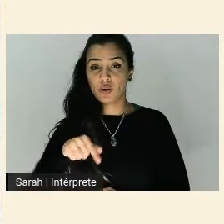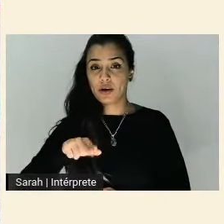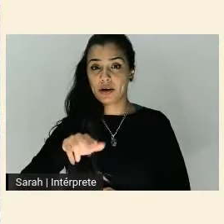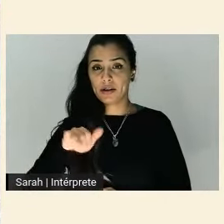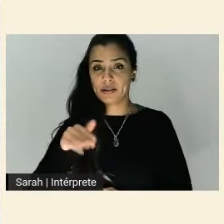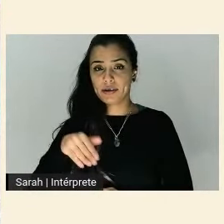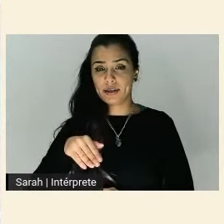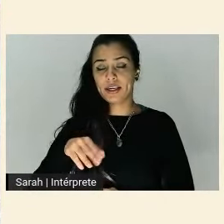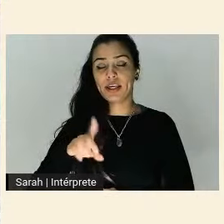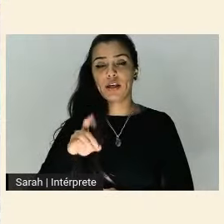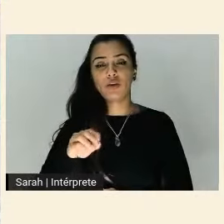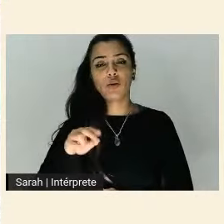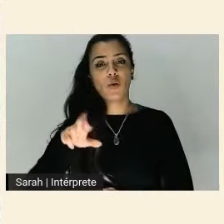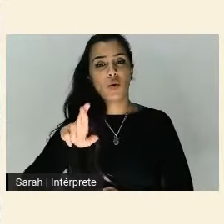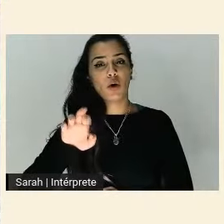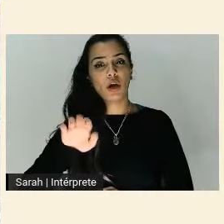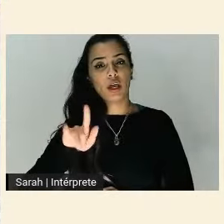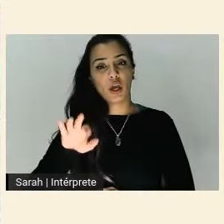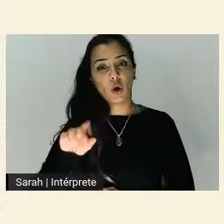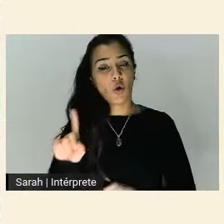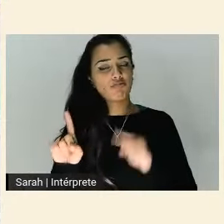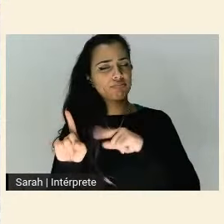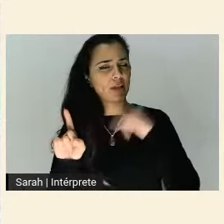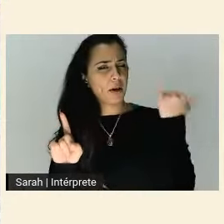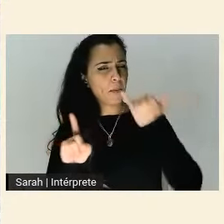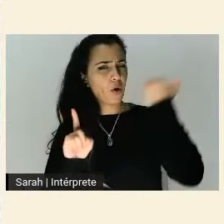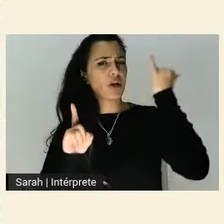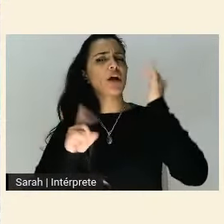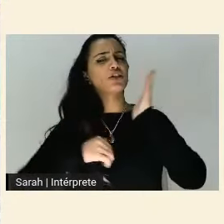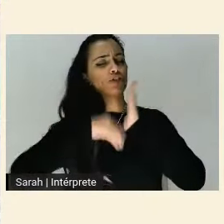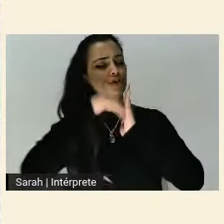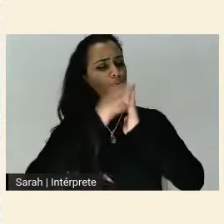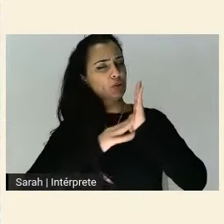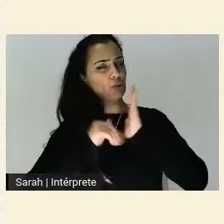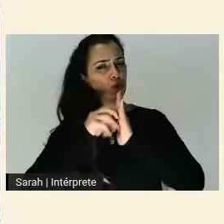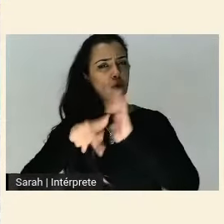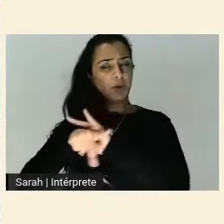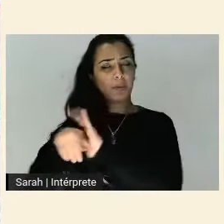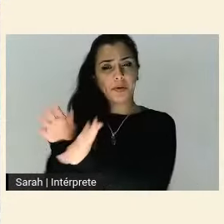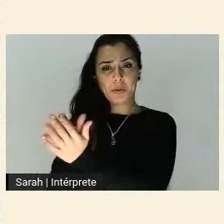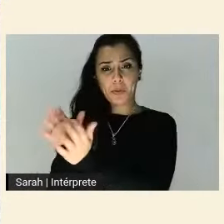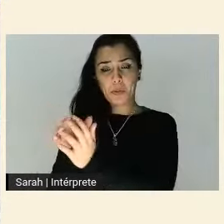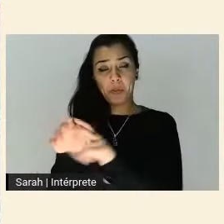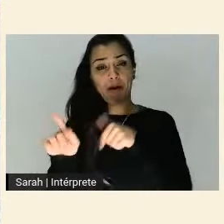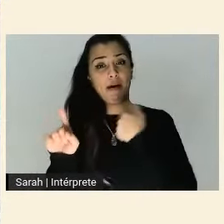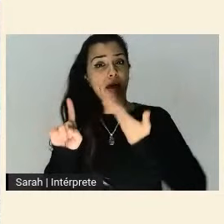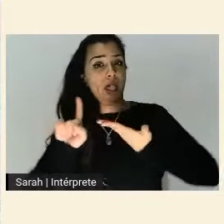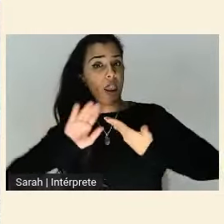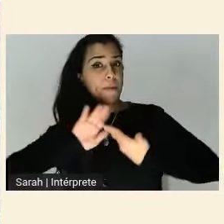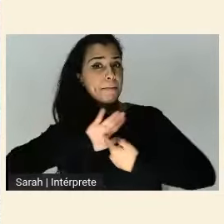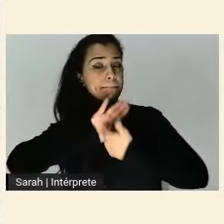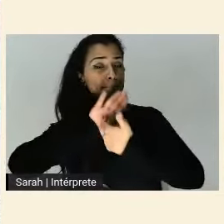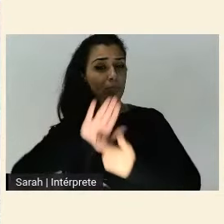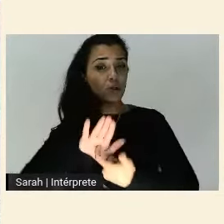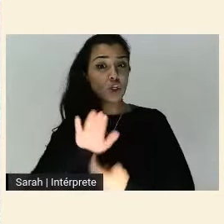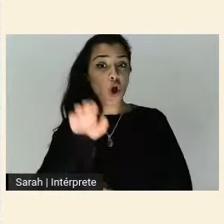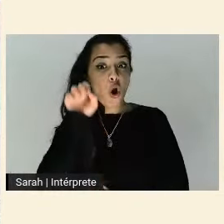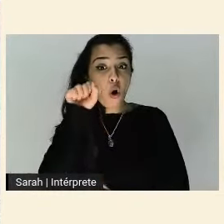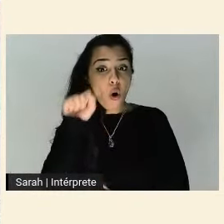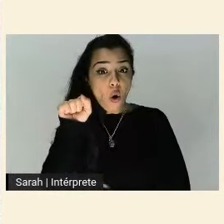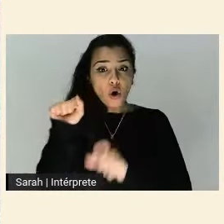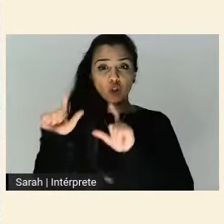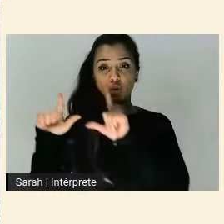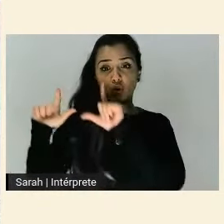um importante pintor modernista pernambucano, né, expôs 8 de seus